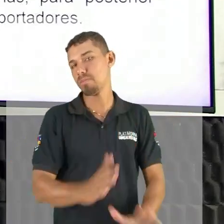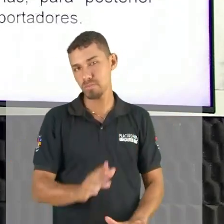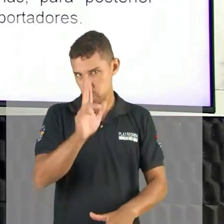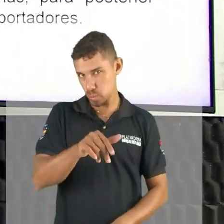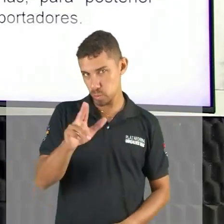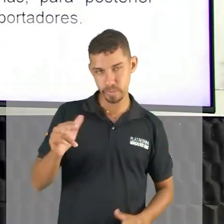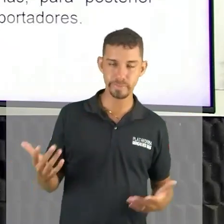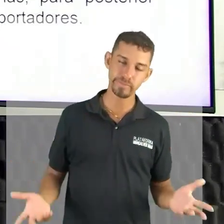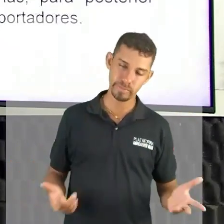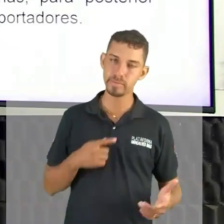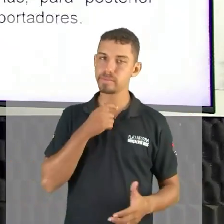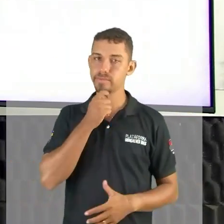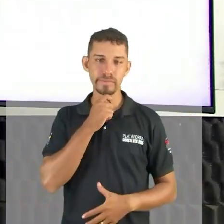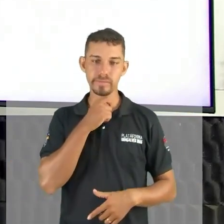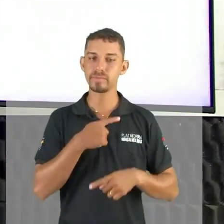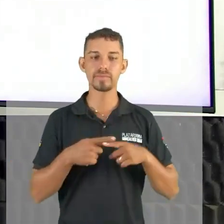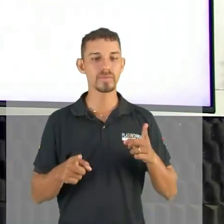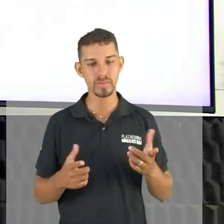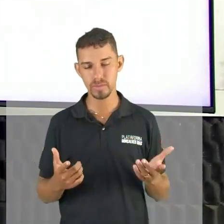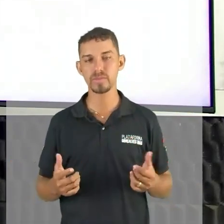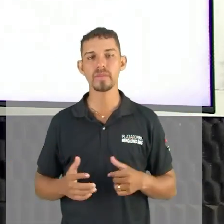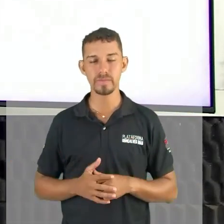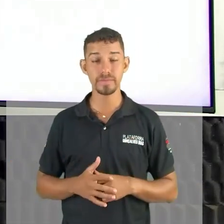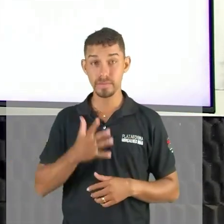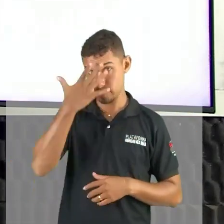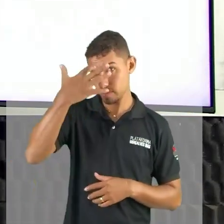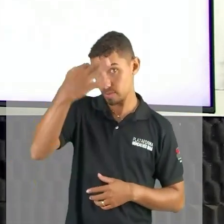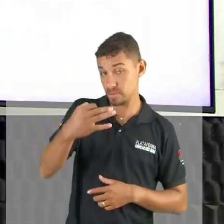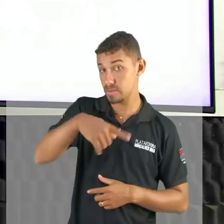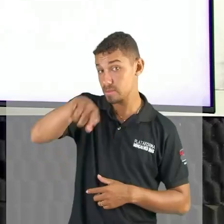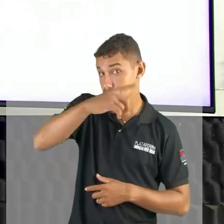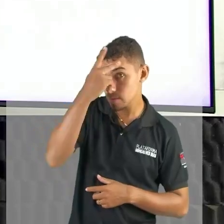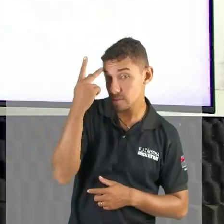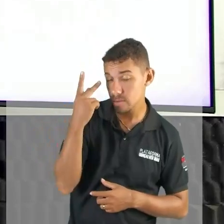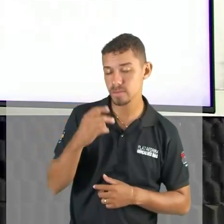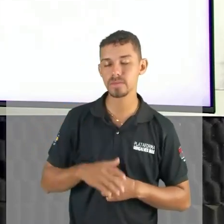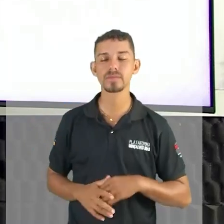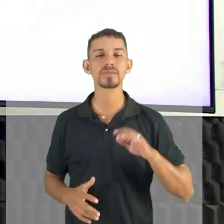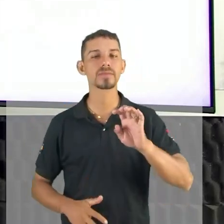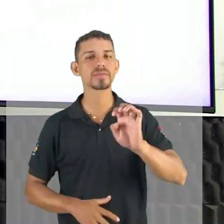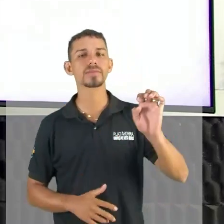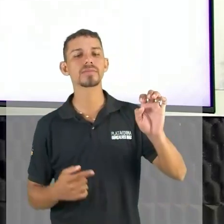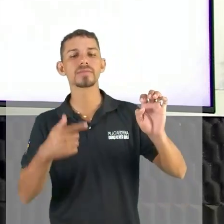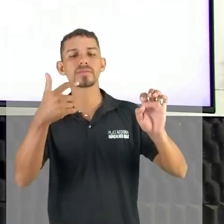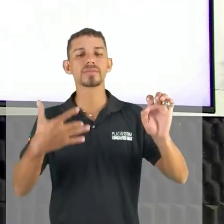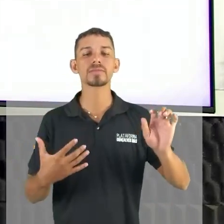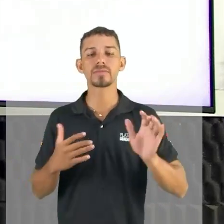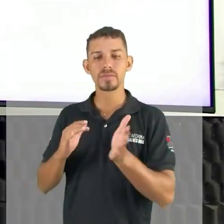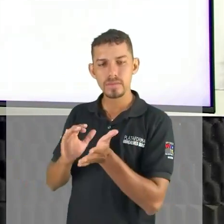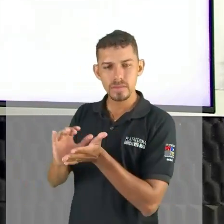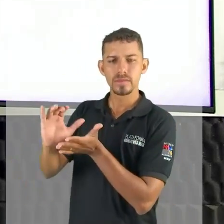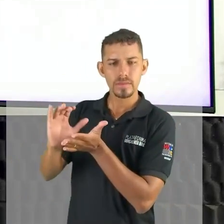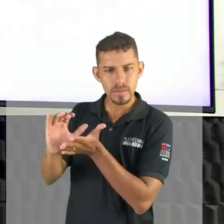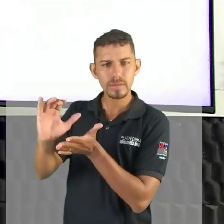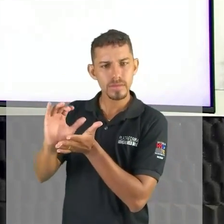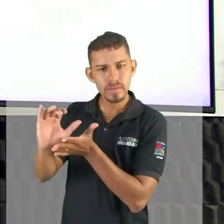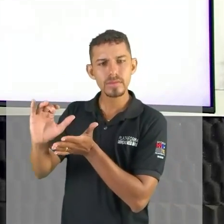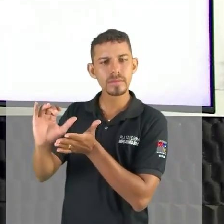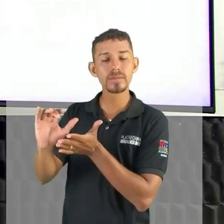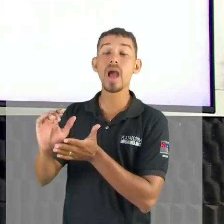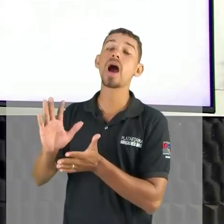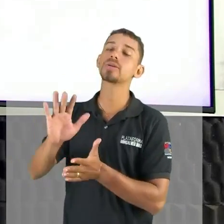o problema, porque depende do nível de conscientização das pessoas. E letra E, investir que fabricantes, ou